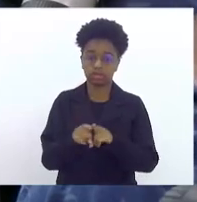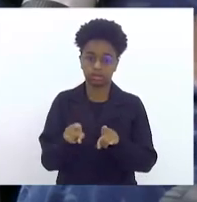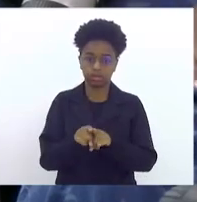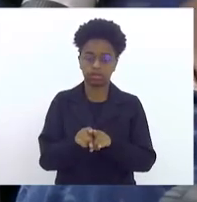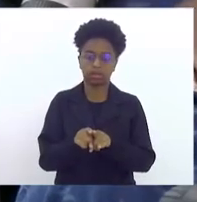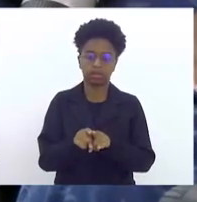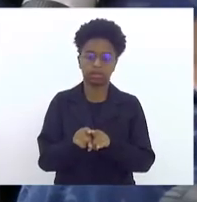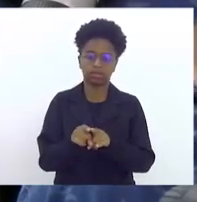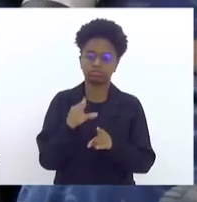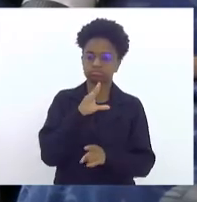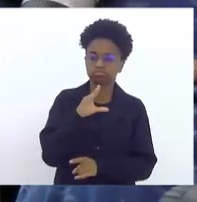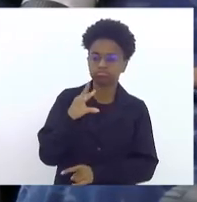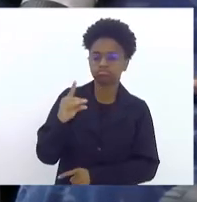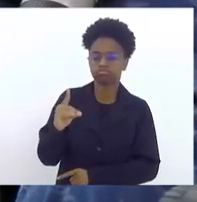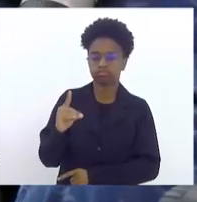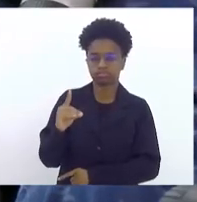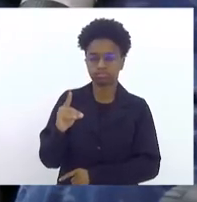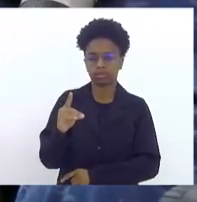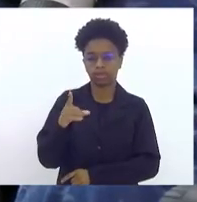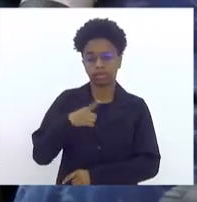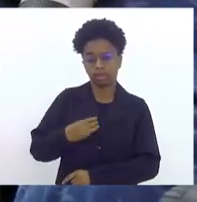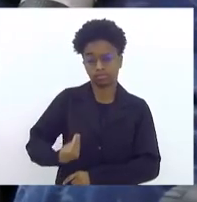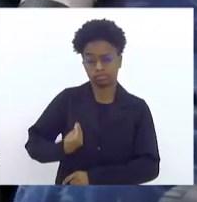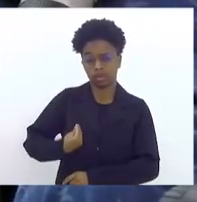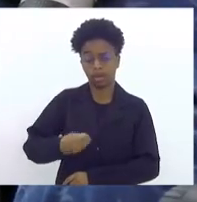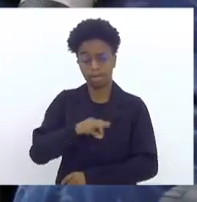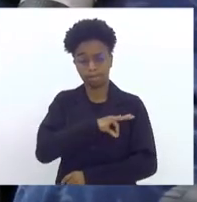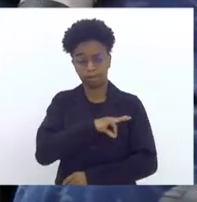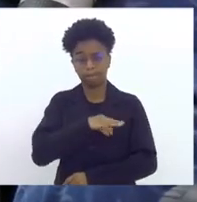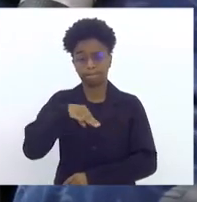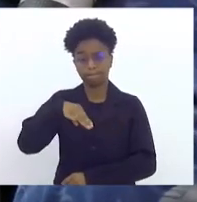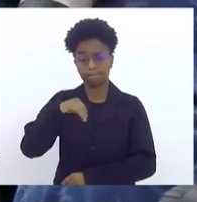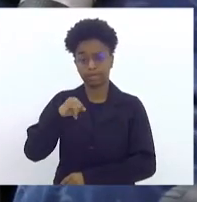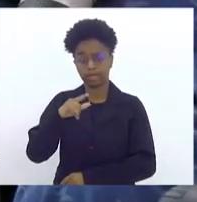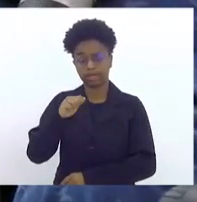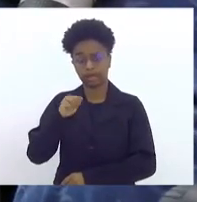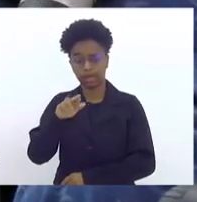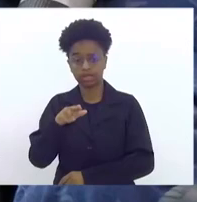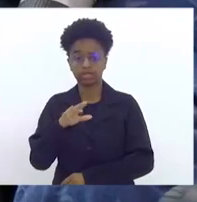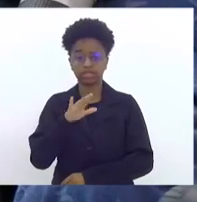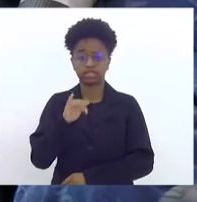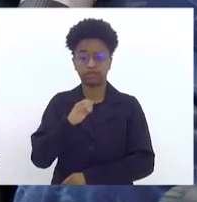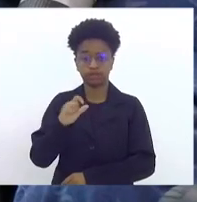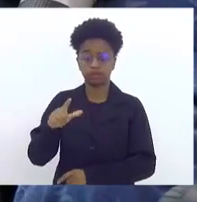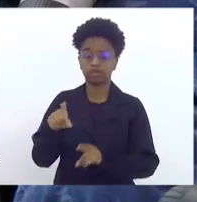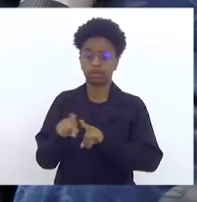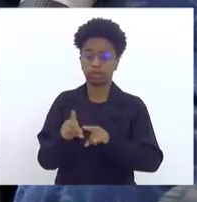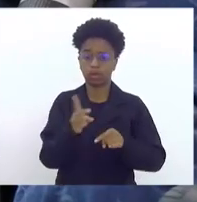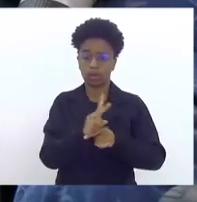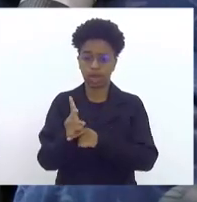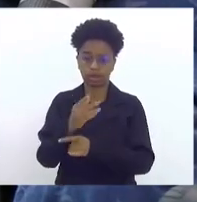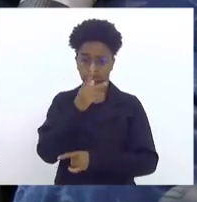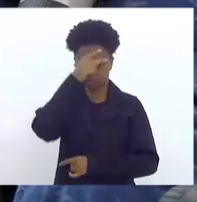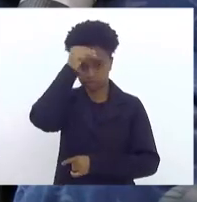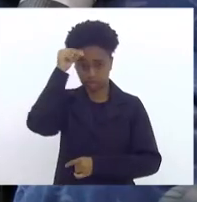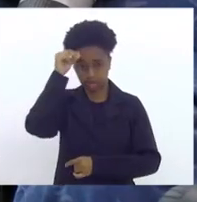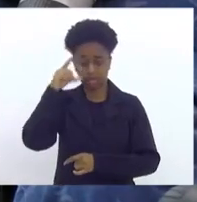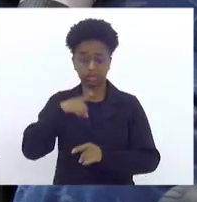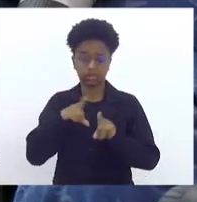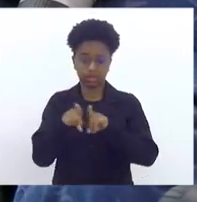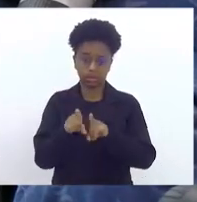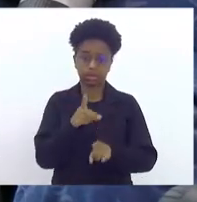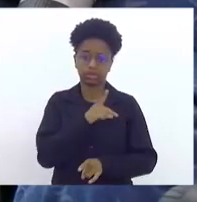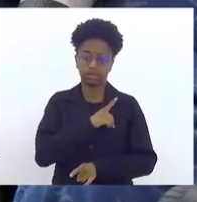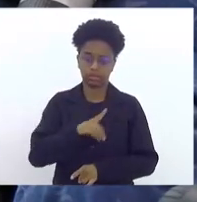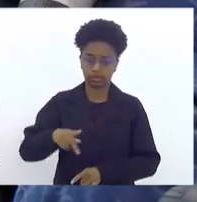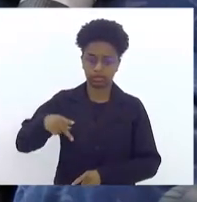uma coordenação com a presença da Polícia Militar Polícia Civil guarda municipal Ministério Público Defensoria Pública judiciário